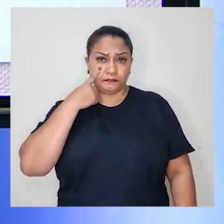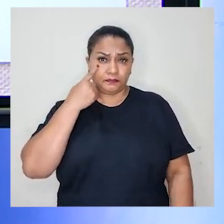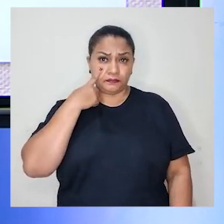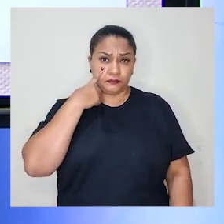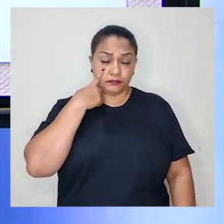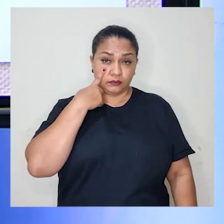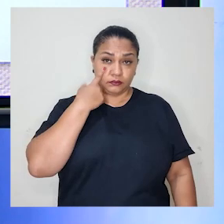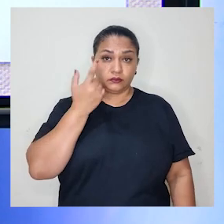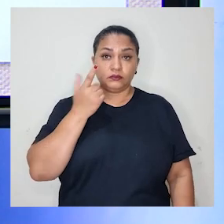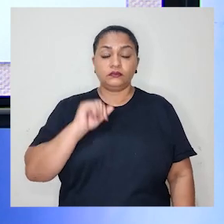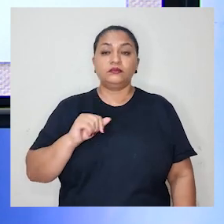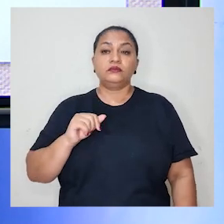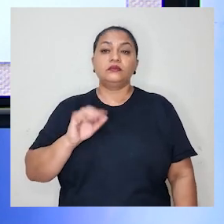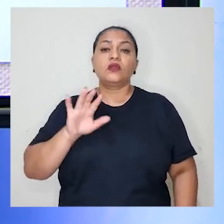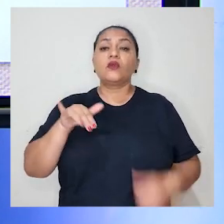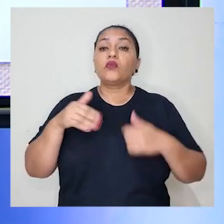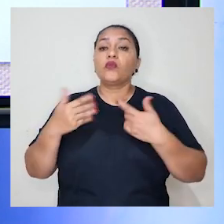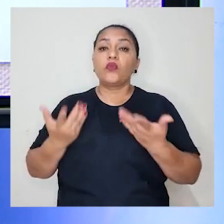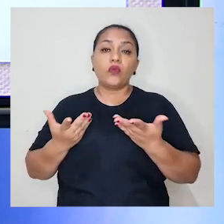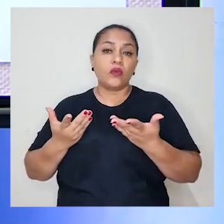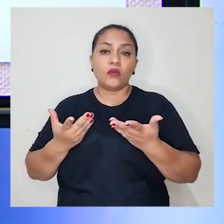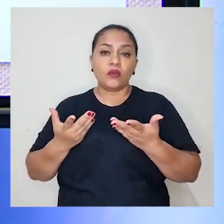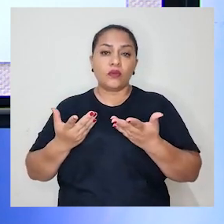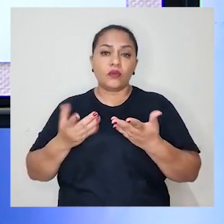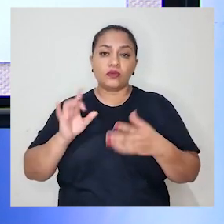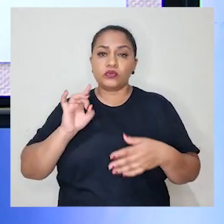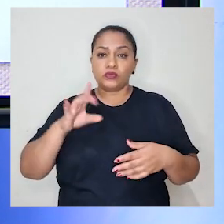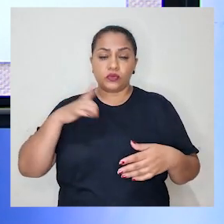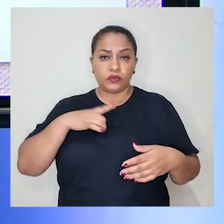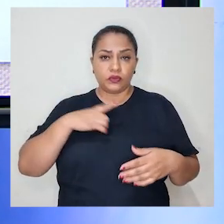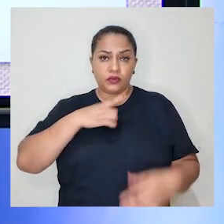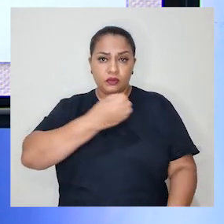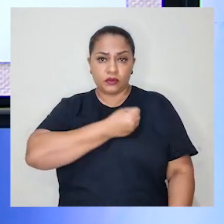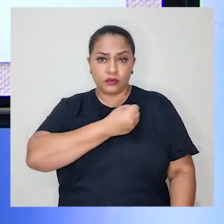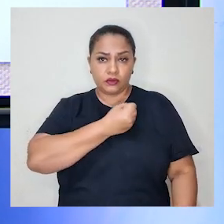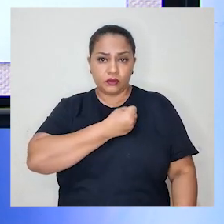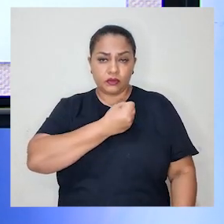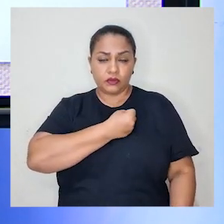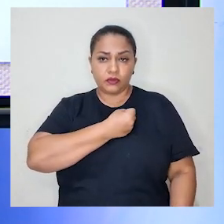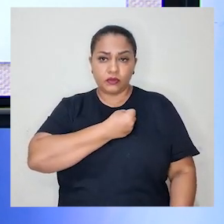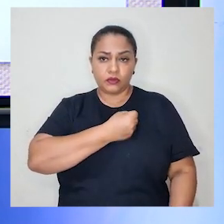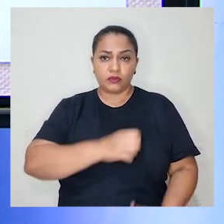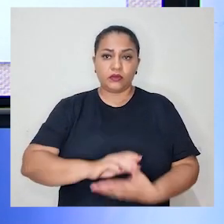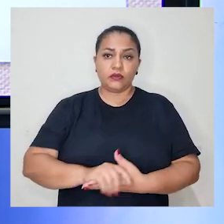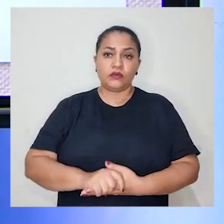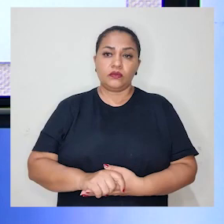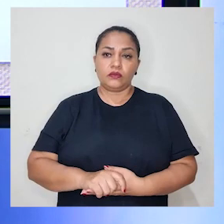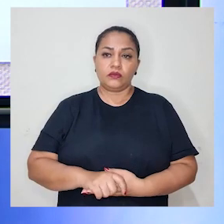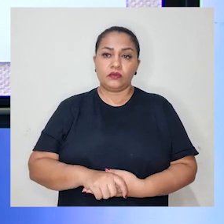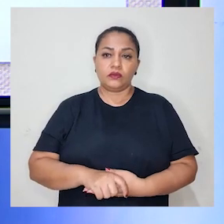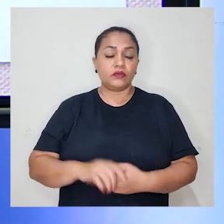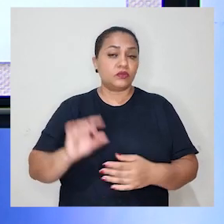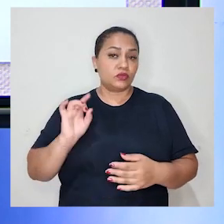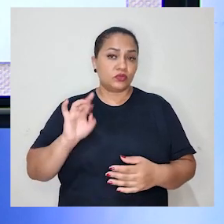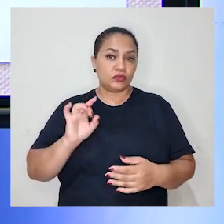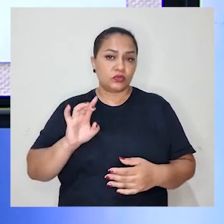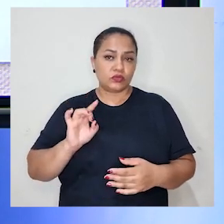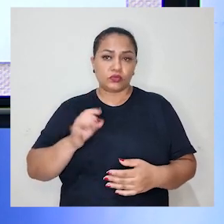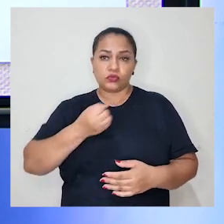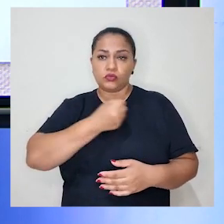ver dessas alternativas qual delas tem apenas números, porque o exercício pede aqui, ó,